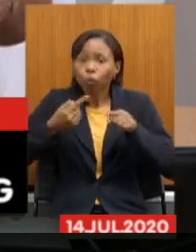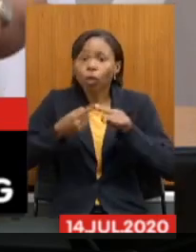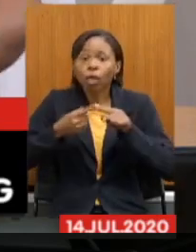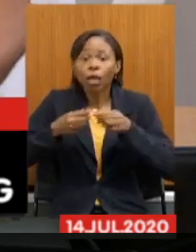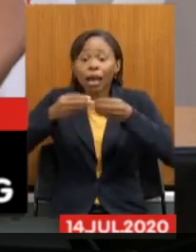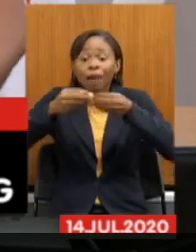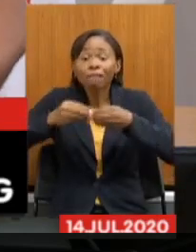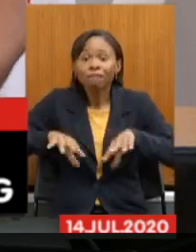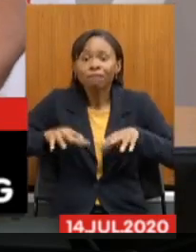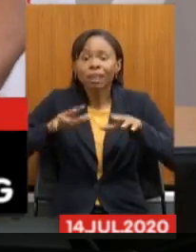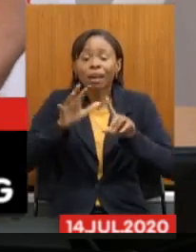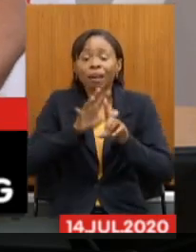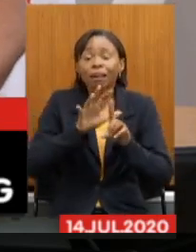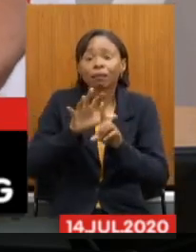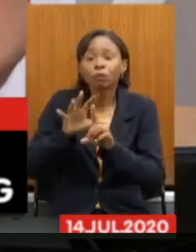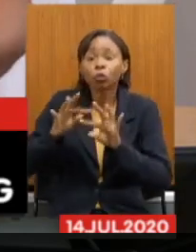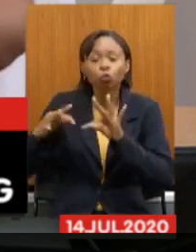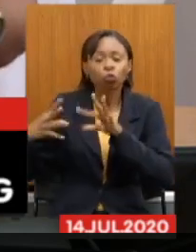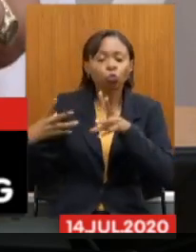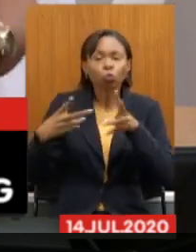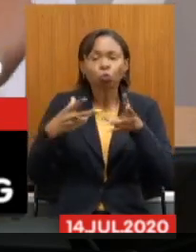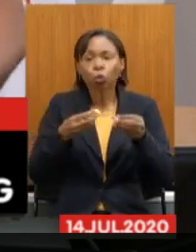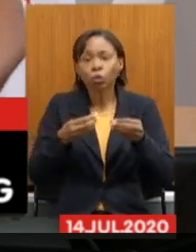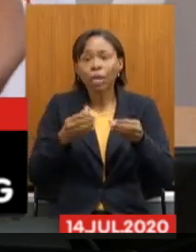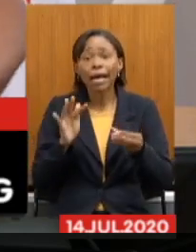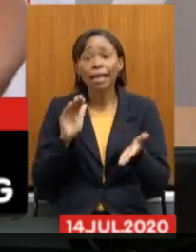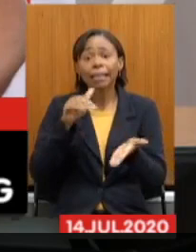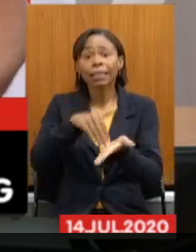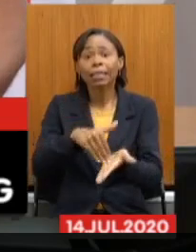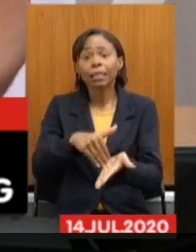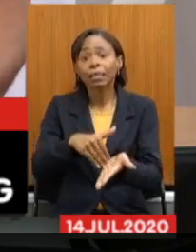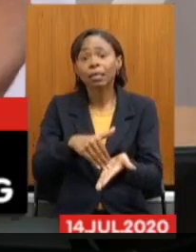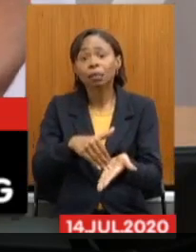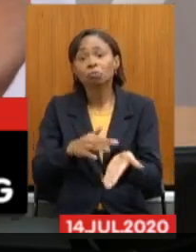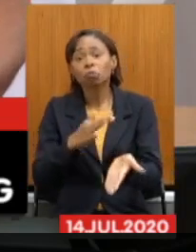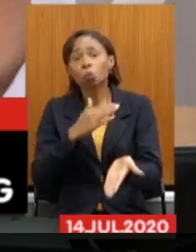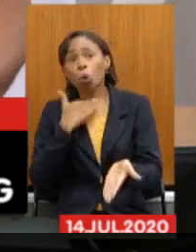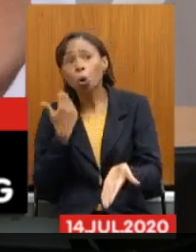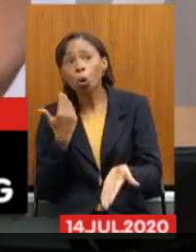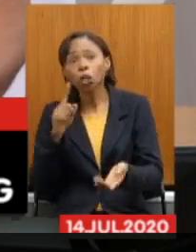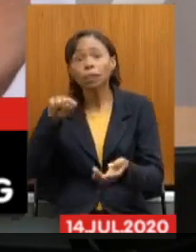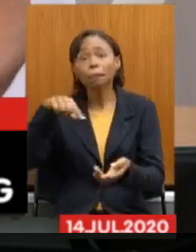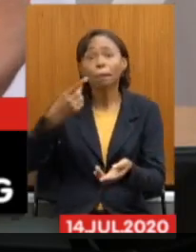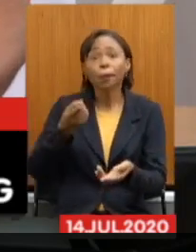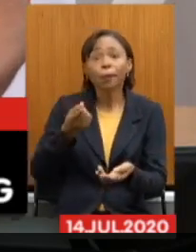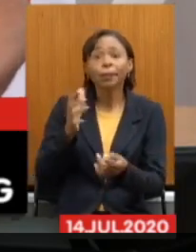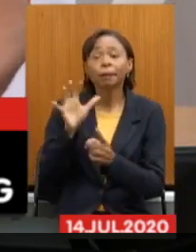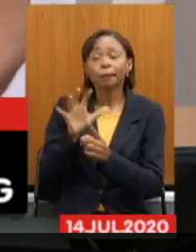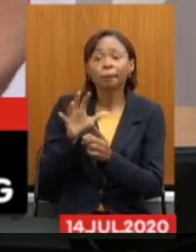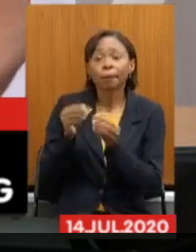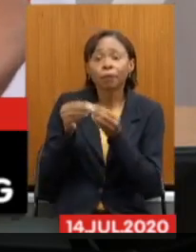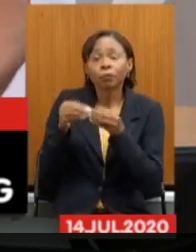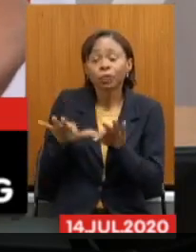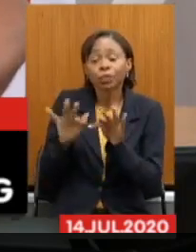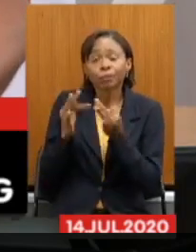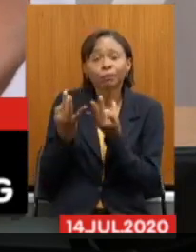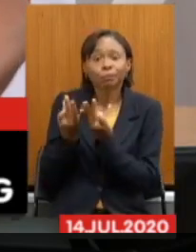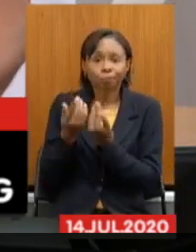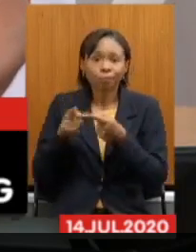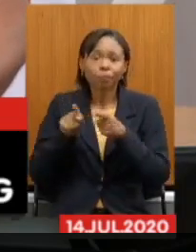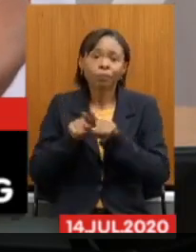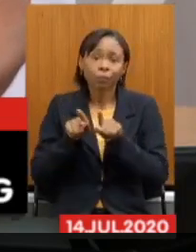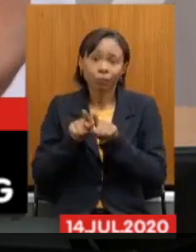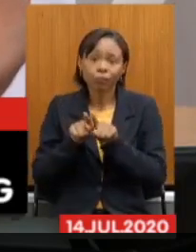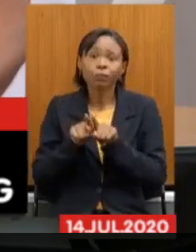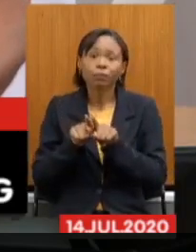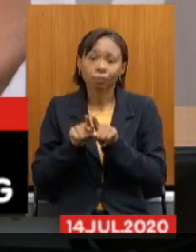como diz um colega bem aqui, até após o caixão. Ele vai ter reflexos muito